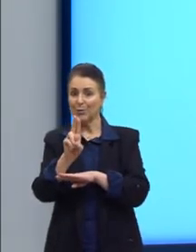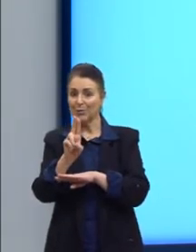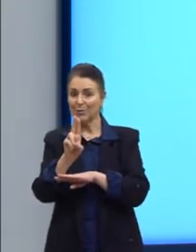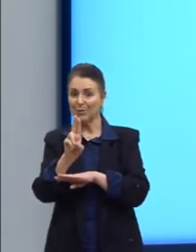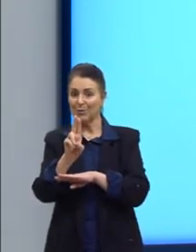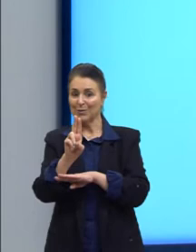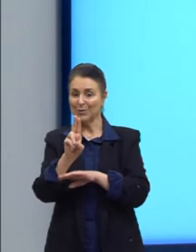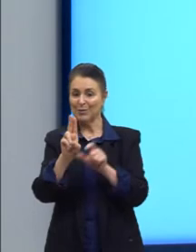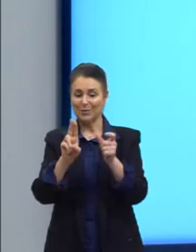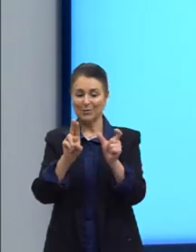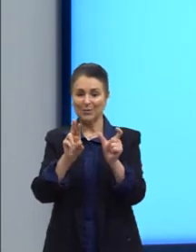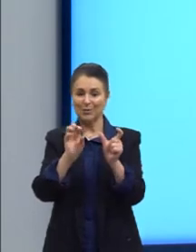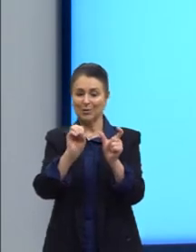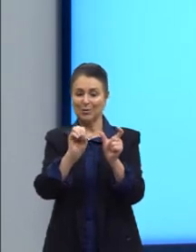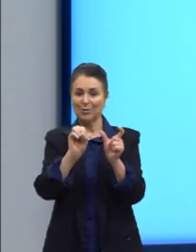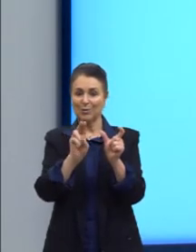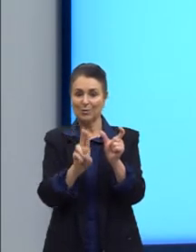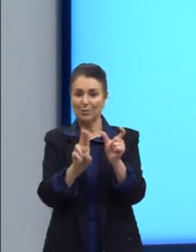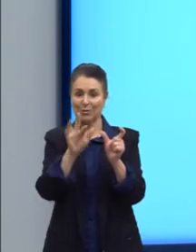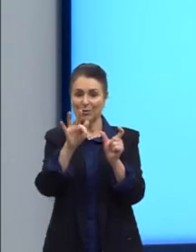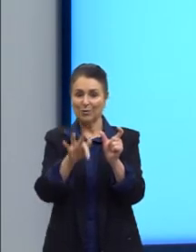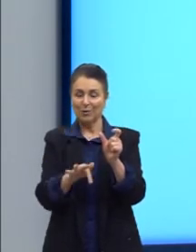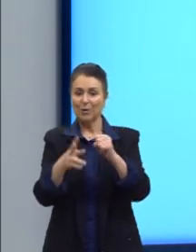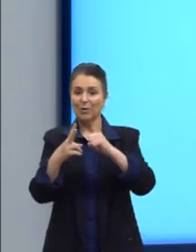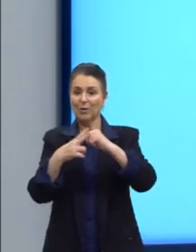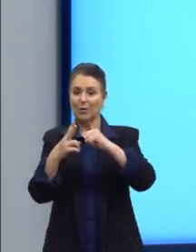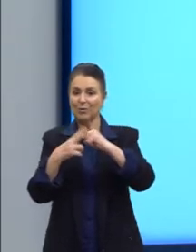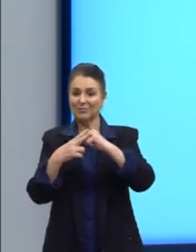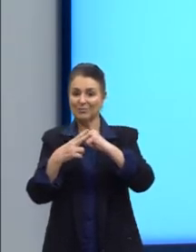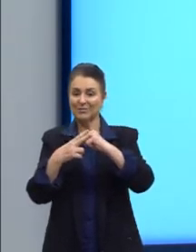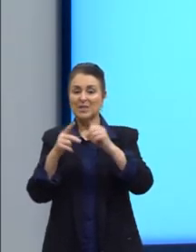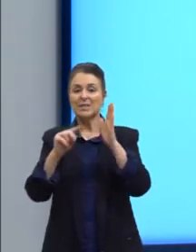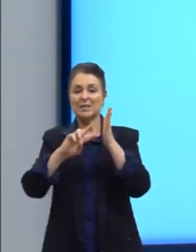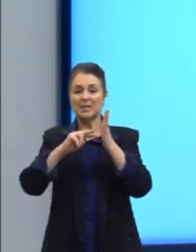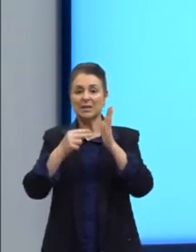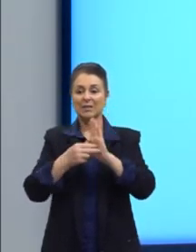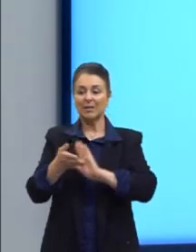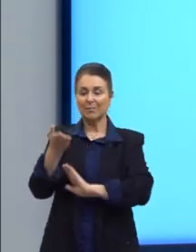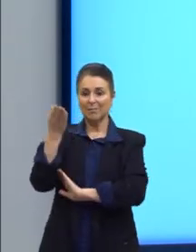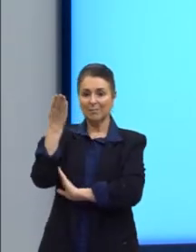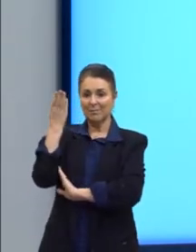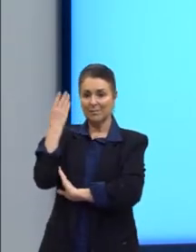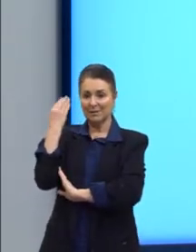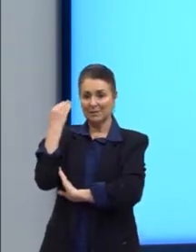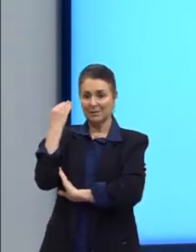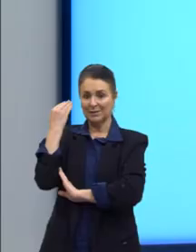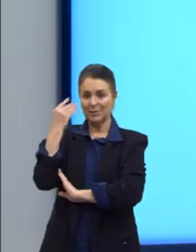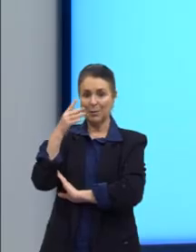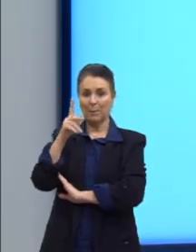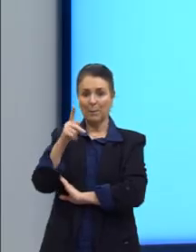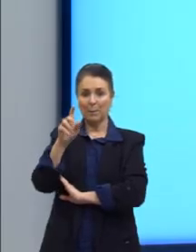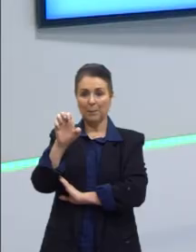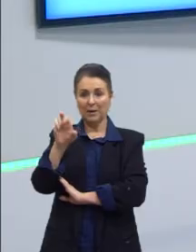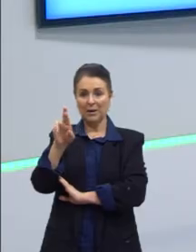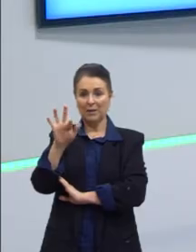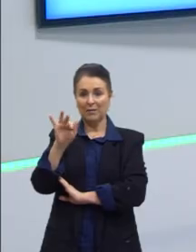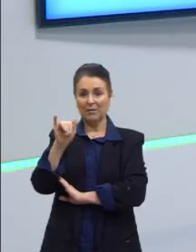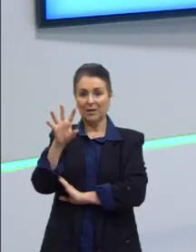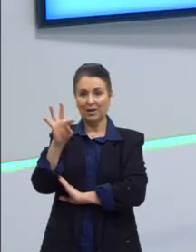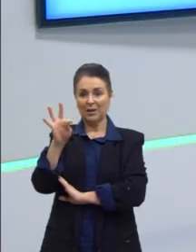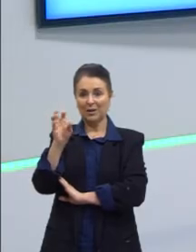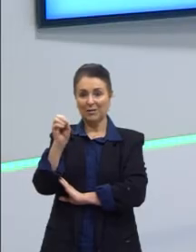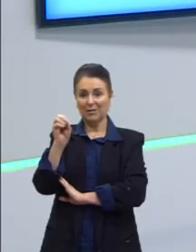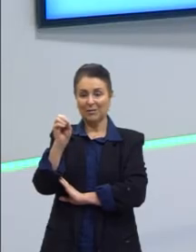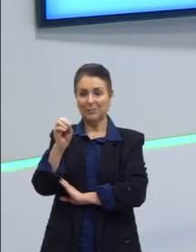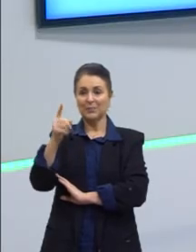ali bastante o uso desses verbos no pretérito perfeito que isso vai nos indicar